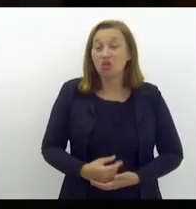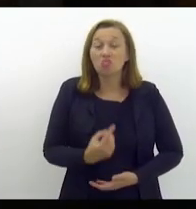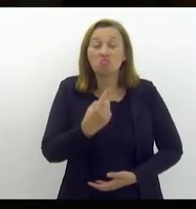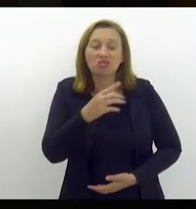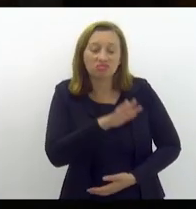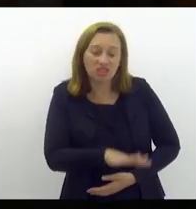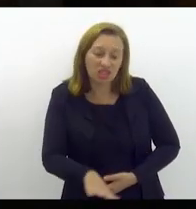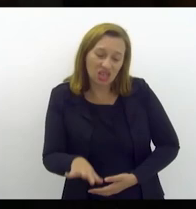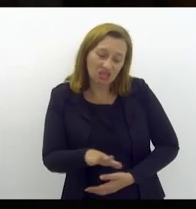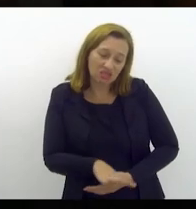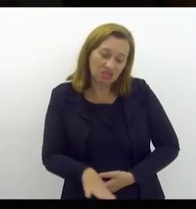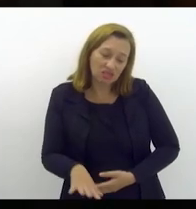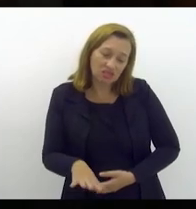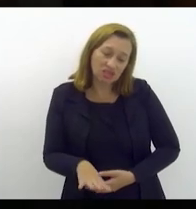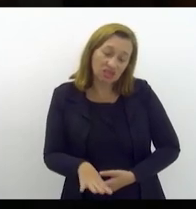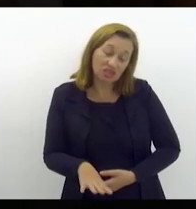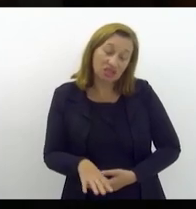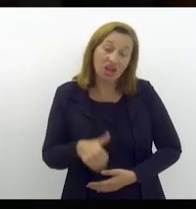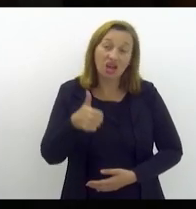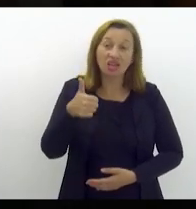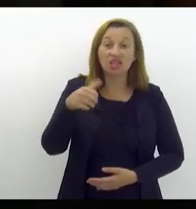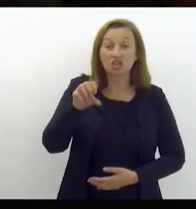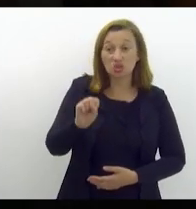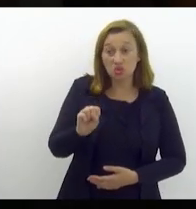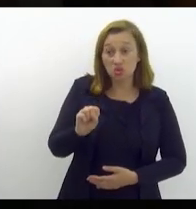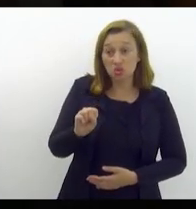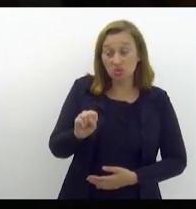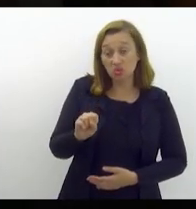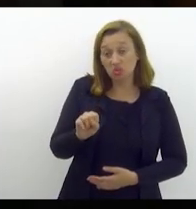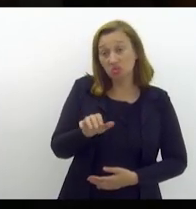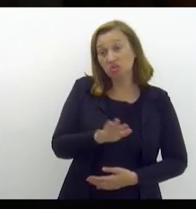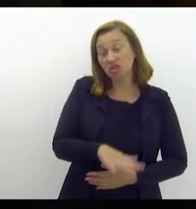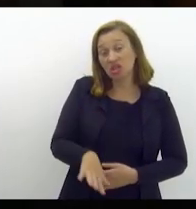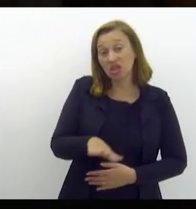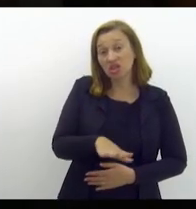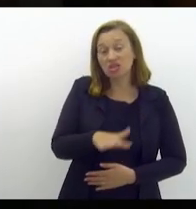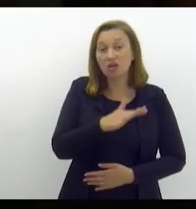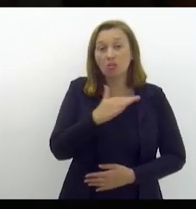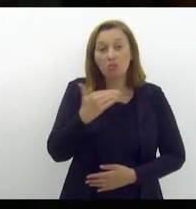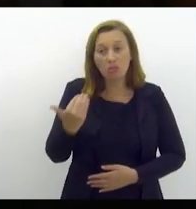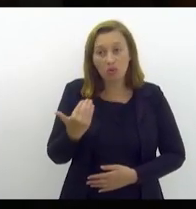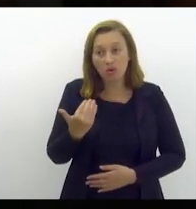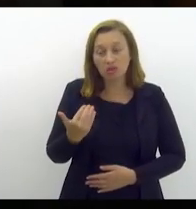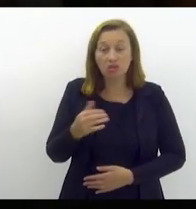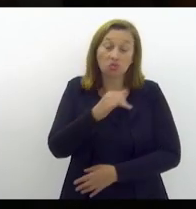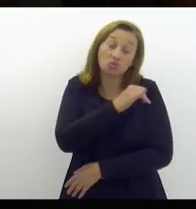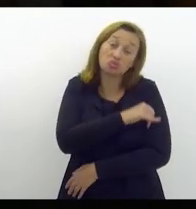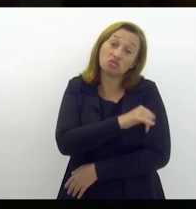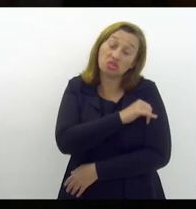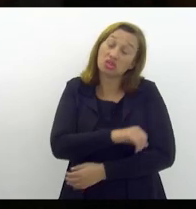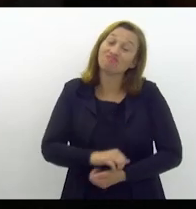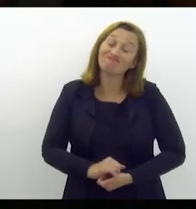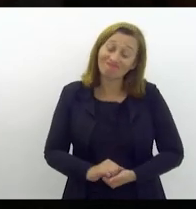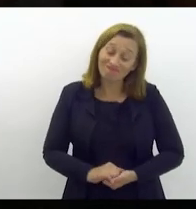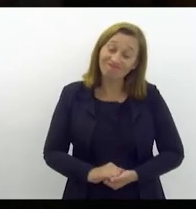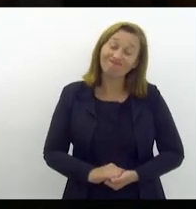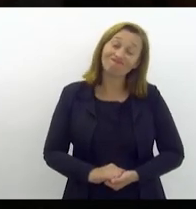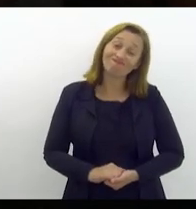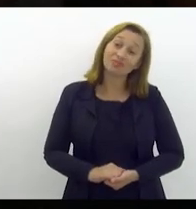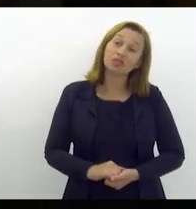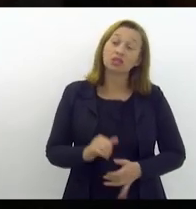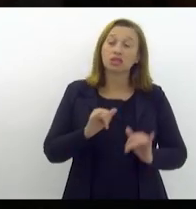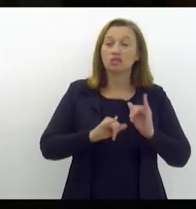criança, já a 18ª criança baleada no Grande Rio, aqui no Rio de Janeiro, com os